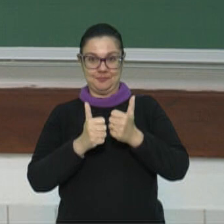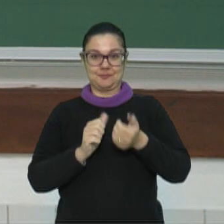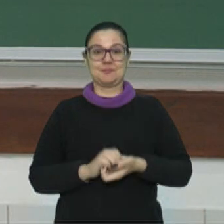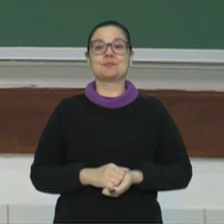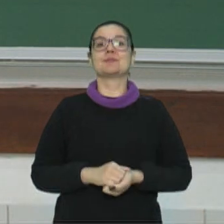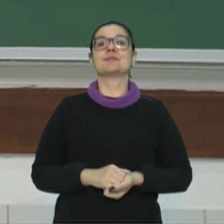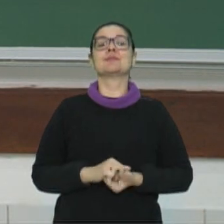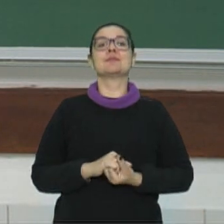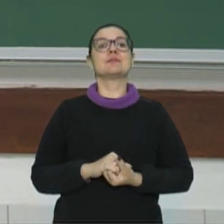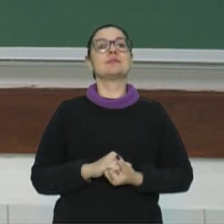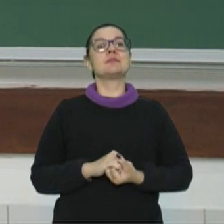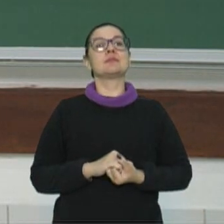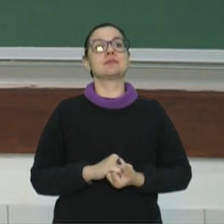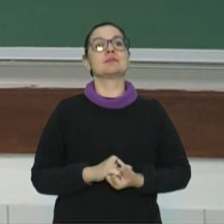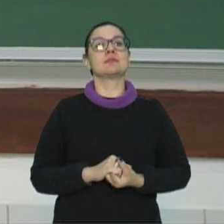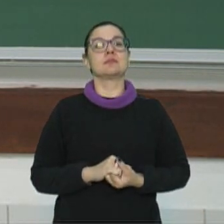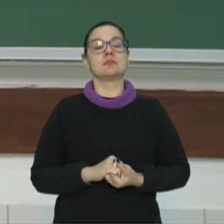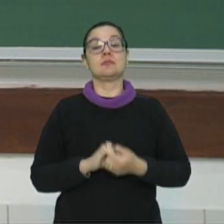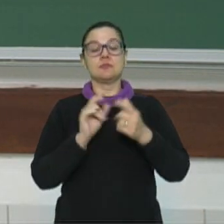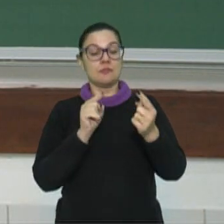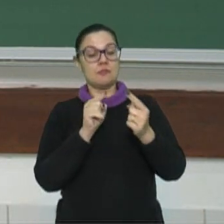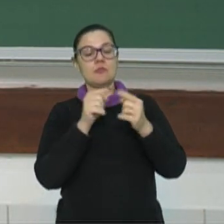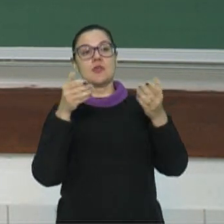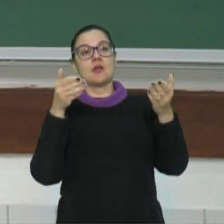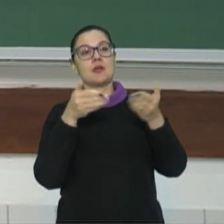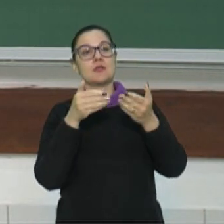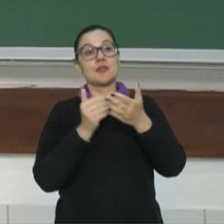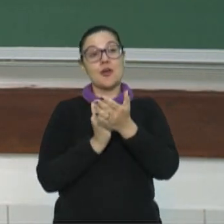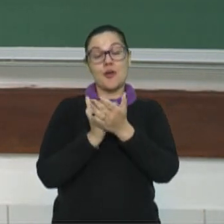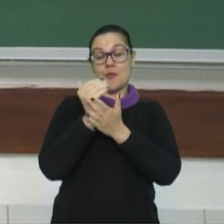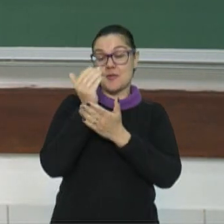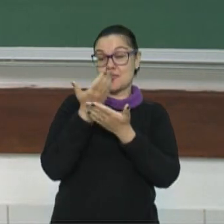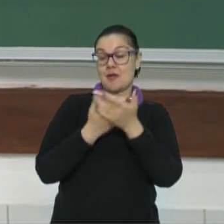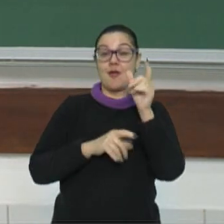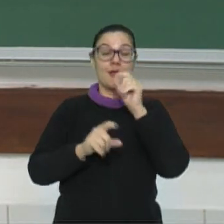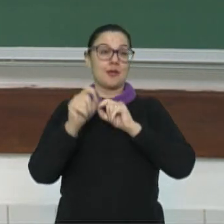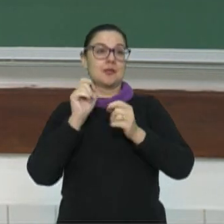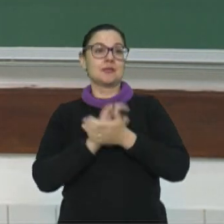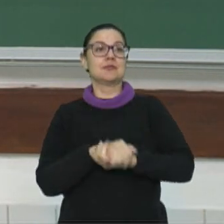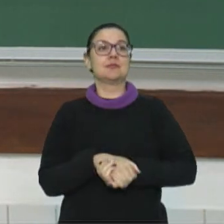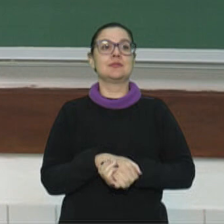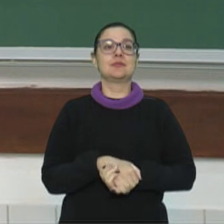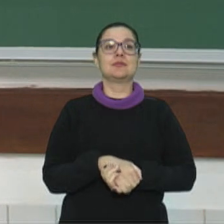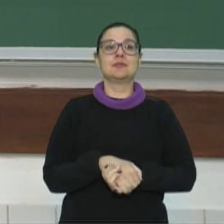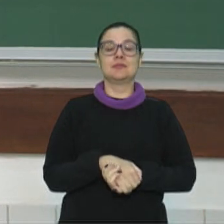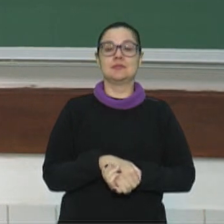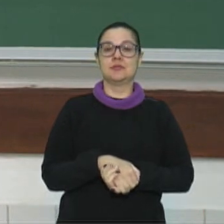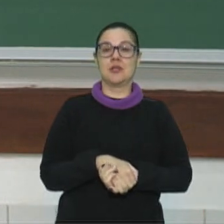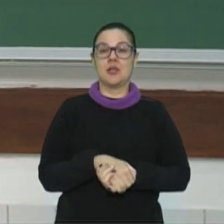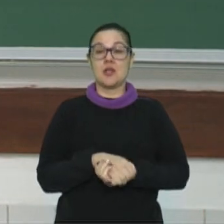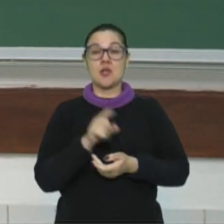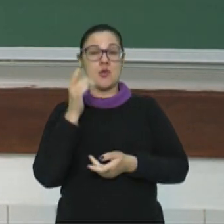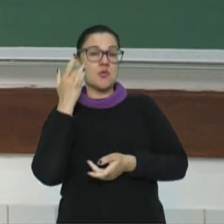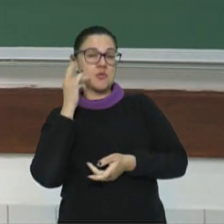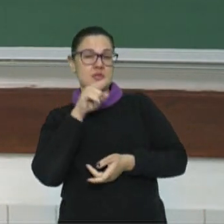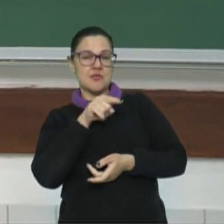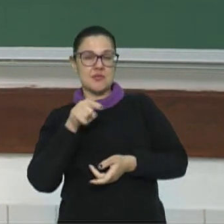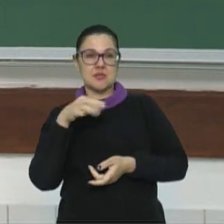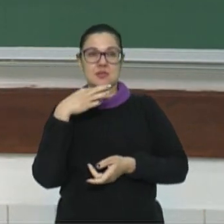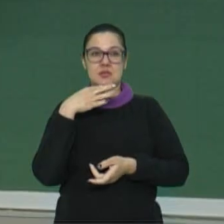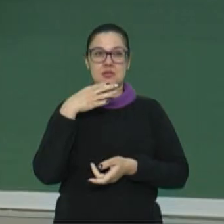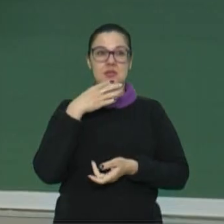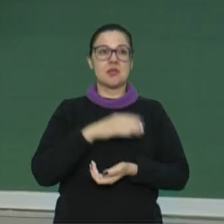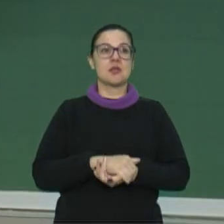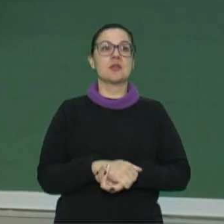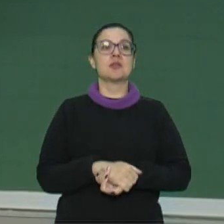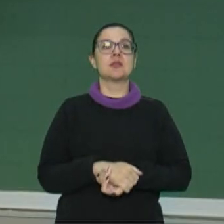bom? Bom, vamos lá? A gente começa entrando no tema. Eu não sei se você